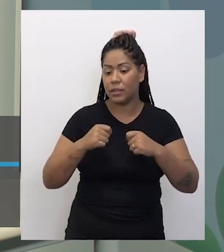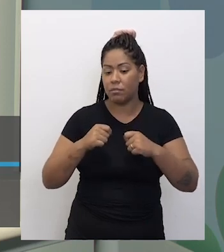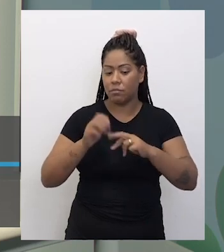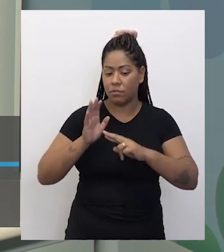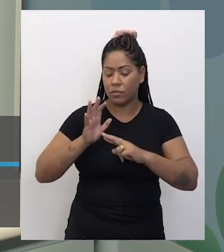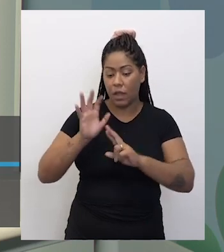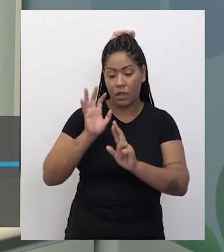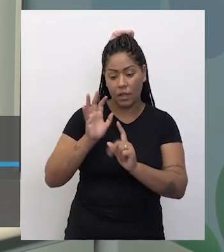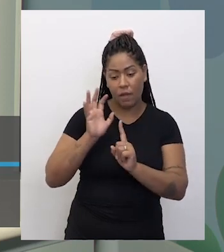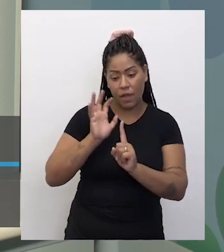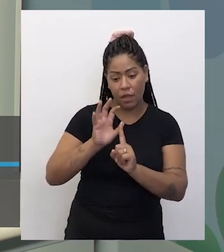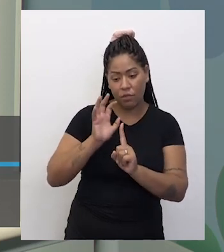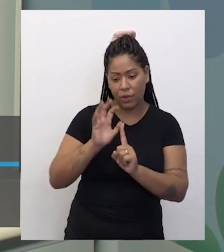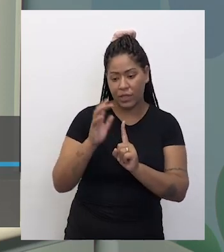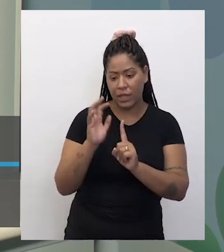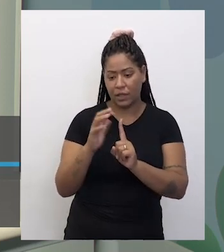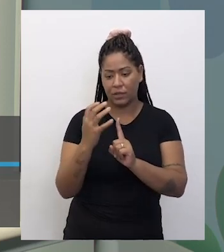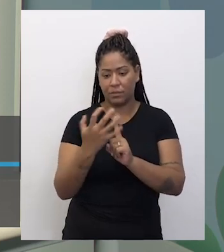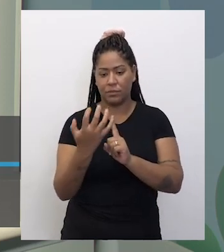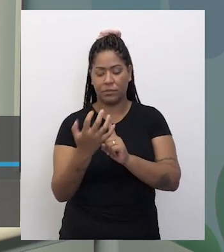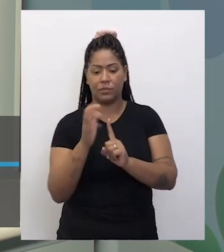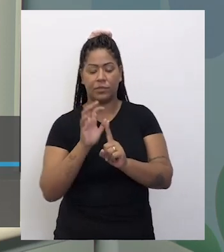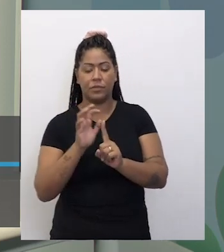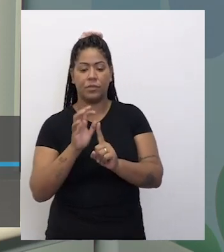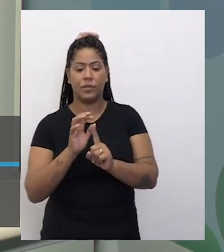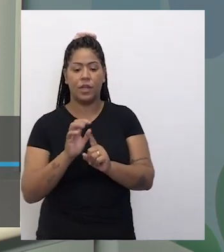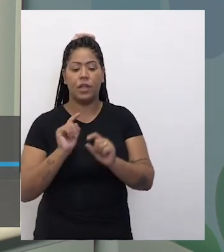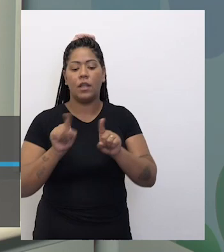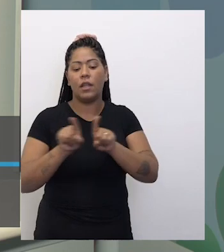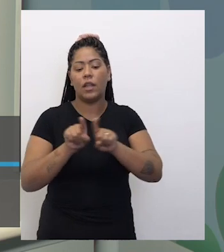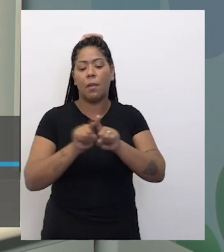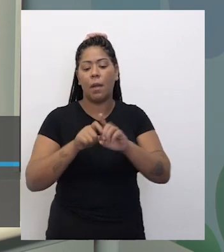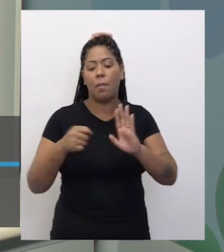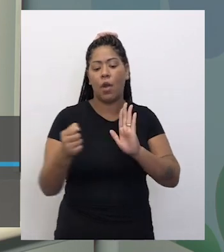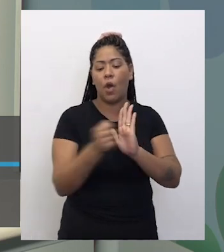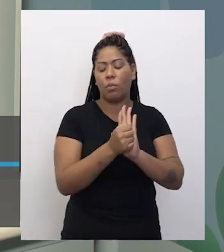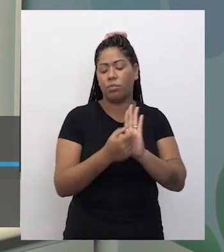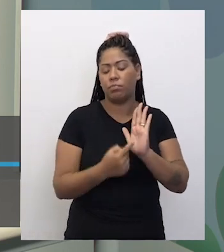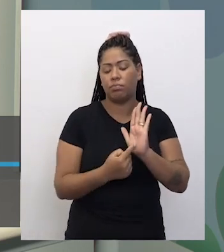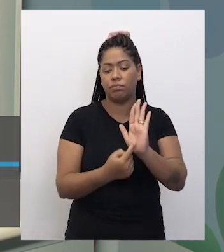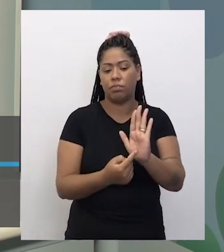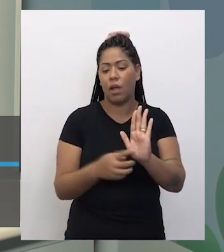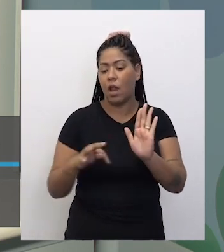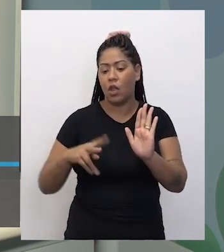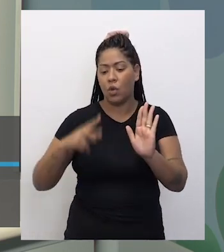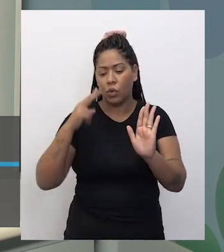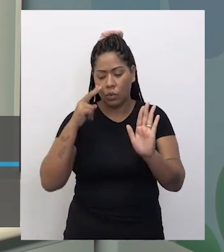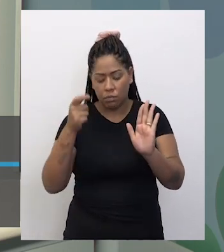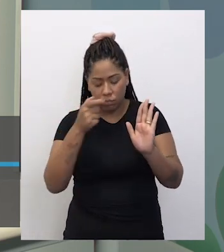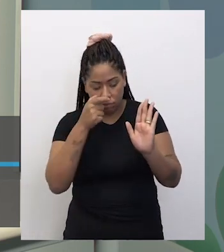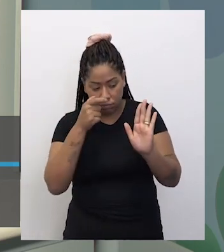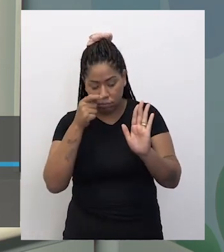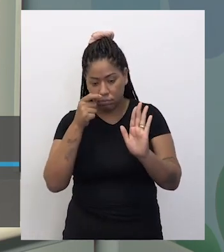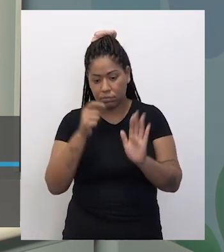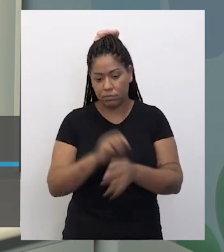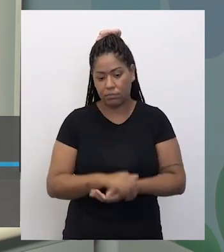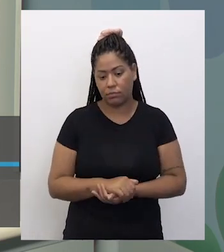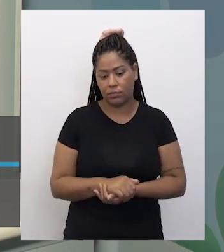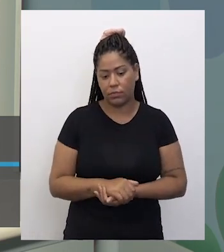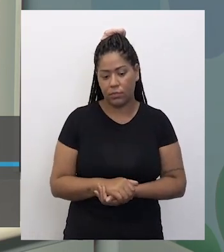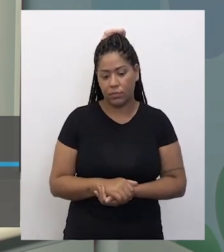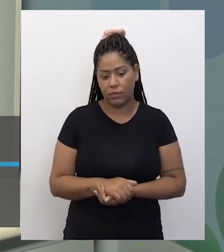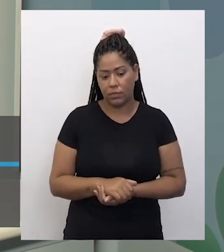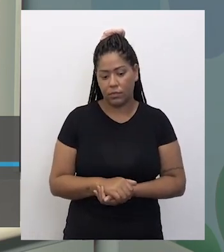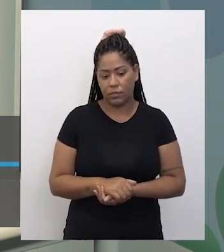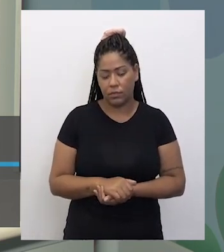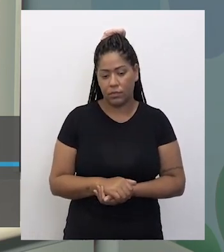e ficar ser associado a uma marca, tudo bem? Então tem que lembrar desse contexto aí. No nosso caso, é somente